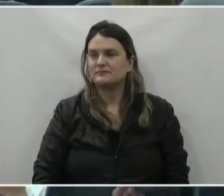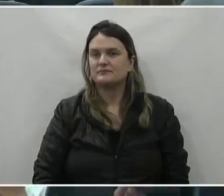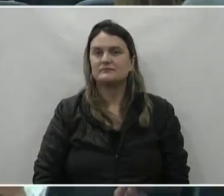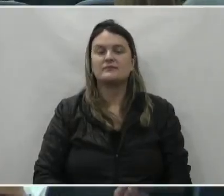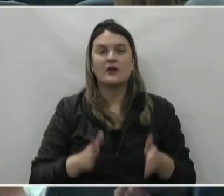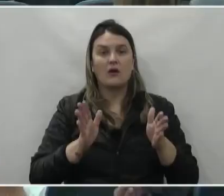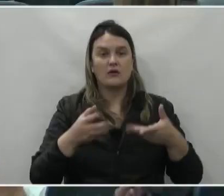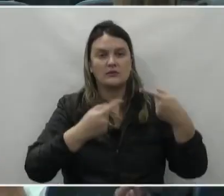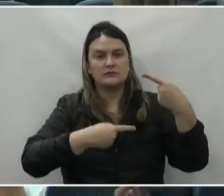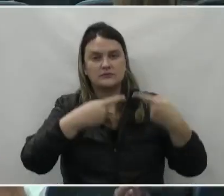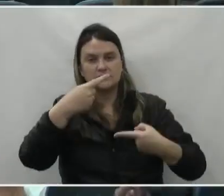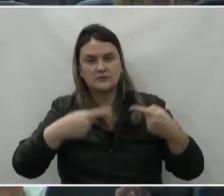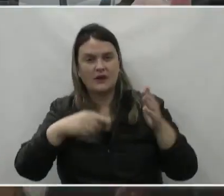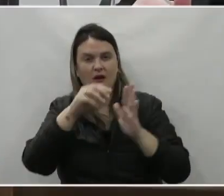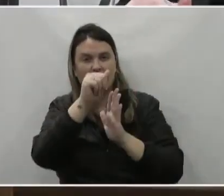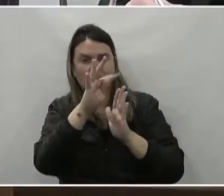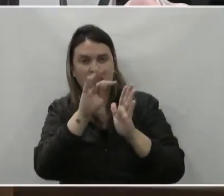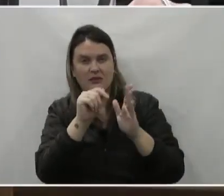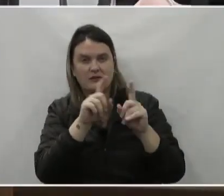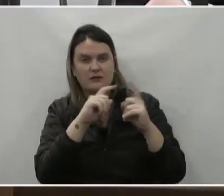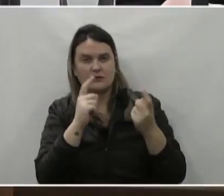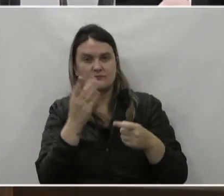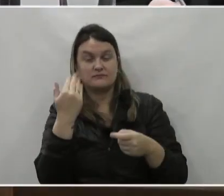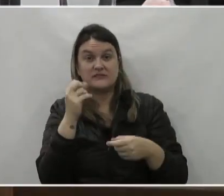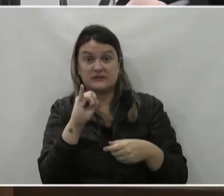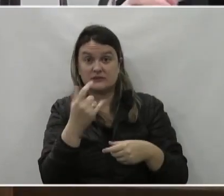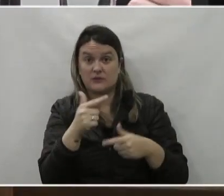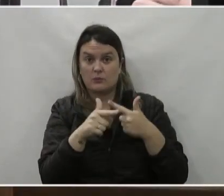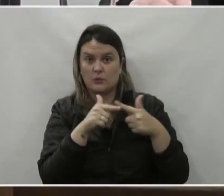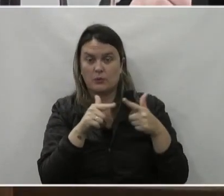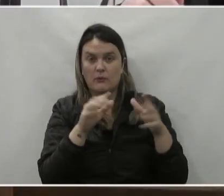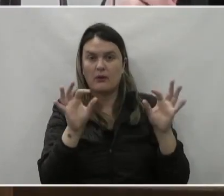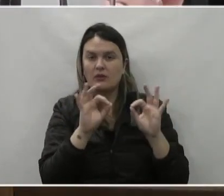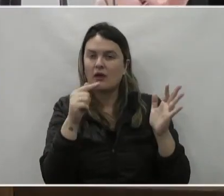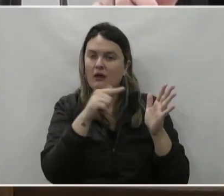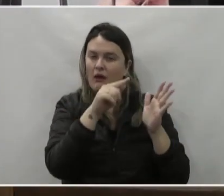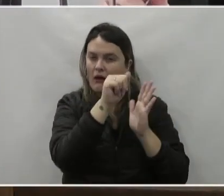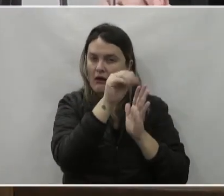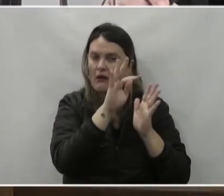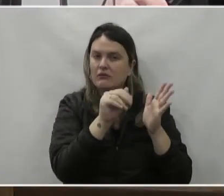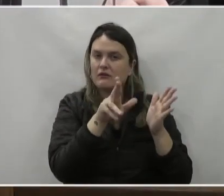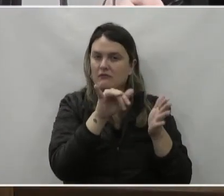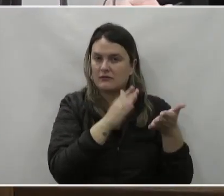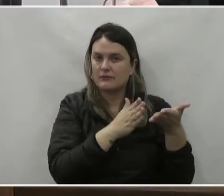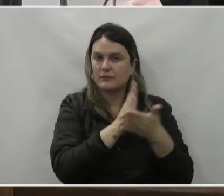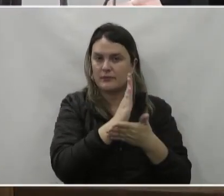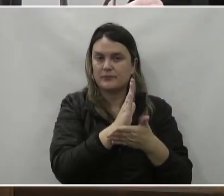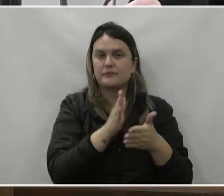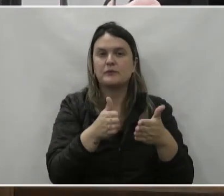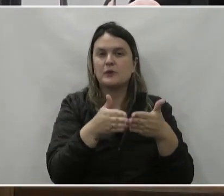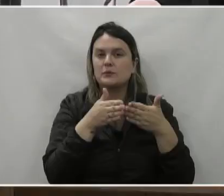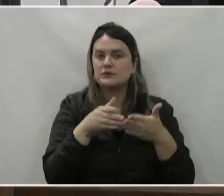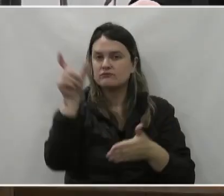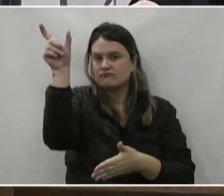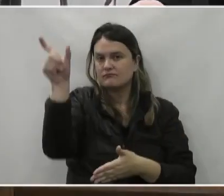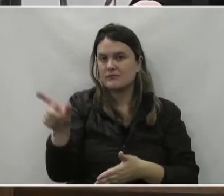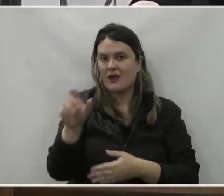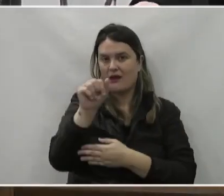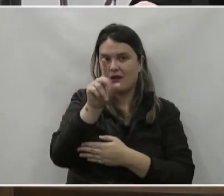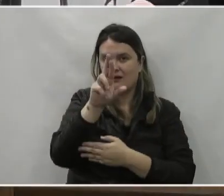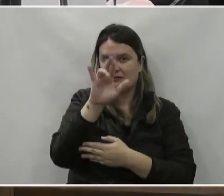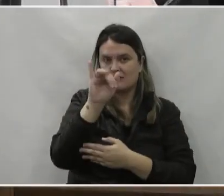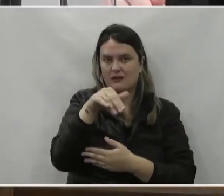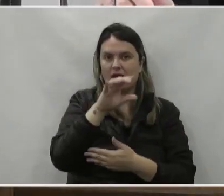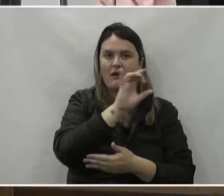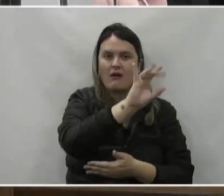Passamos agora à discussão da ata da reunião anterior. Caso não haja retificações ou impugnações, consideraremos a ata aprovada. Solicito ao Sr. Adrian que